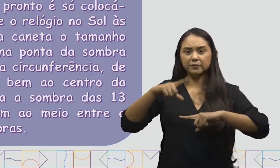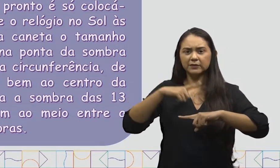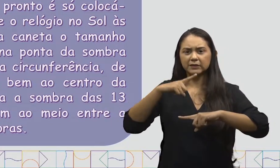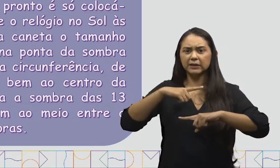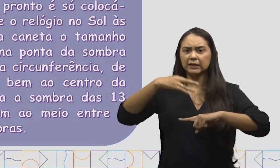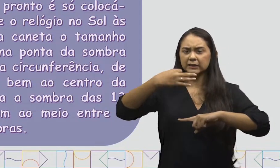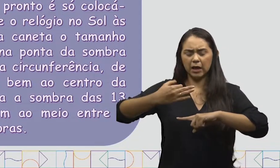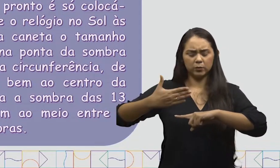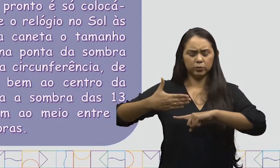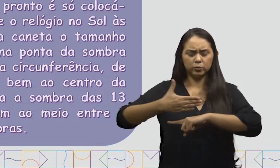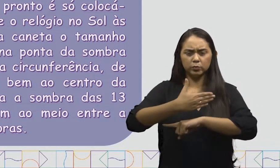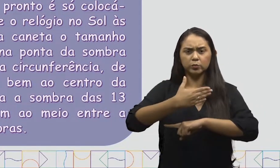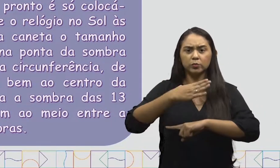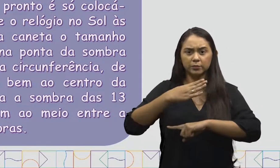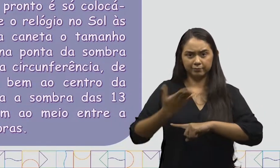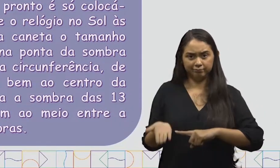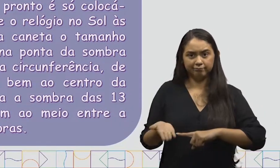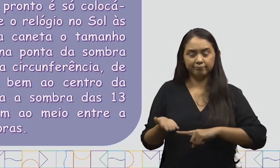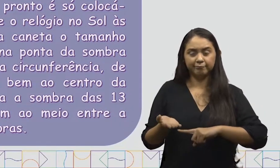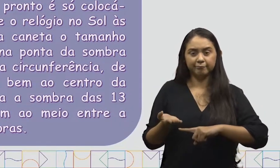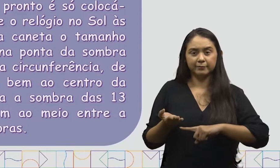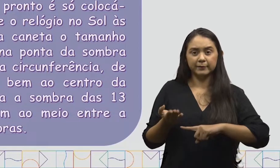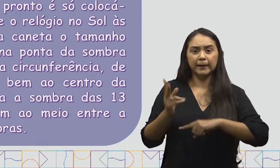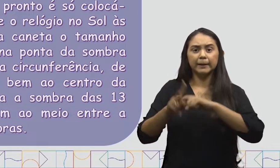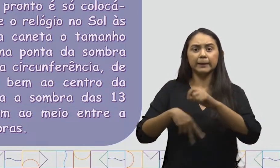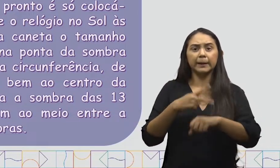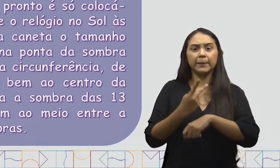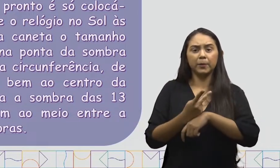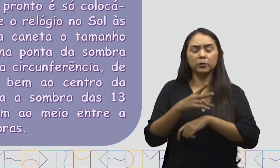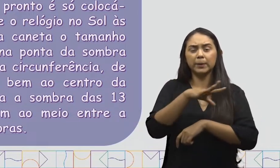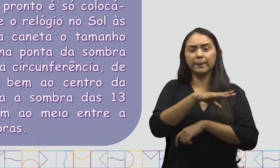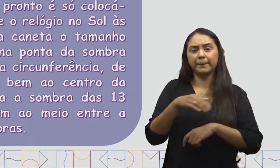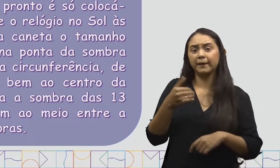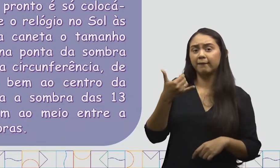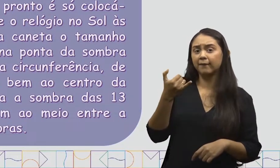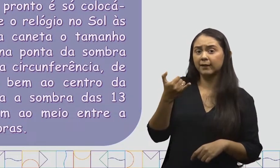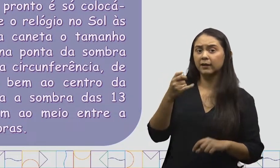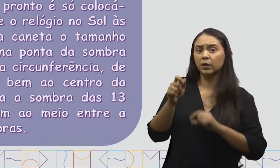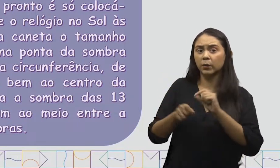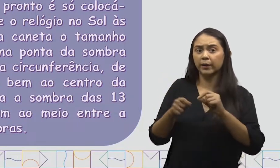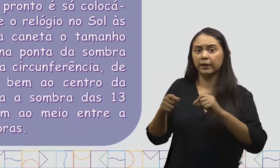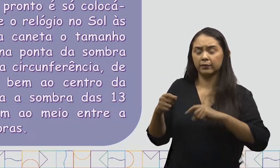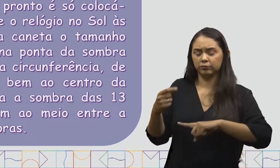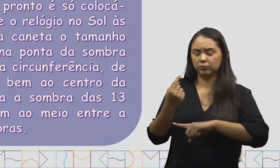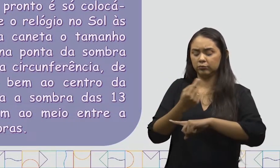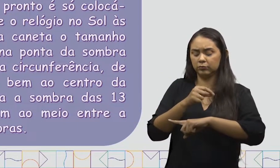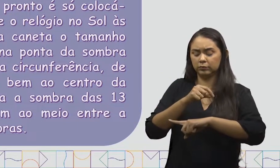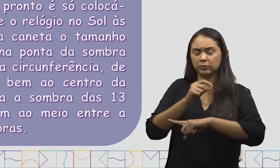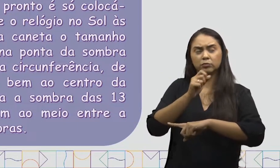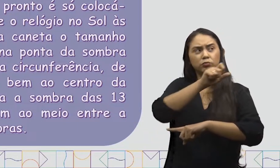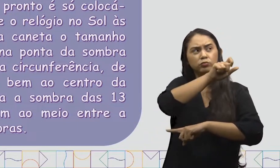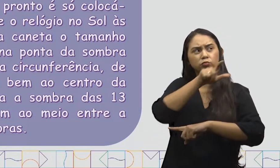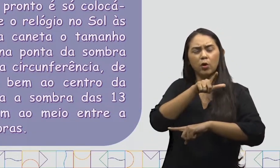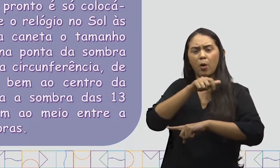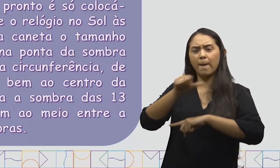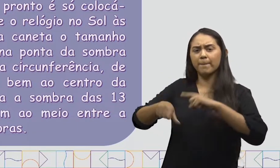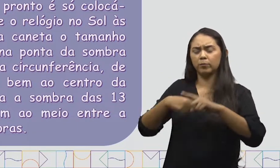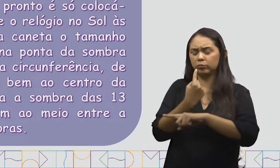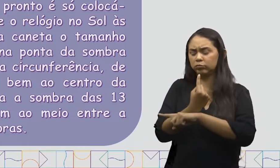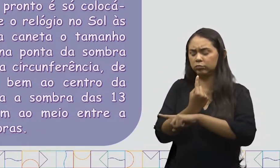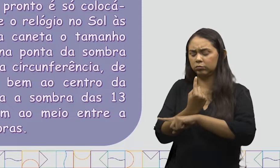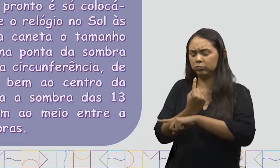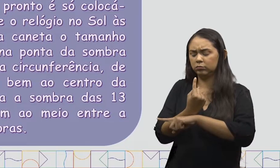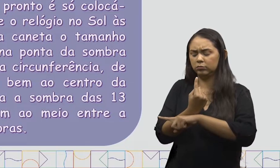fique bem ao centro da circunferência. Marque com uma caneta a sombra das 13 horas. Marque